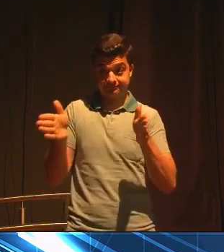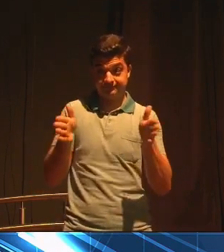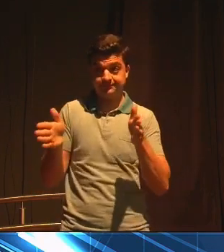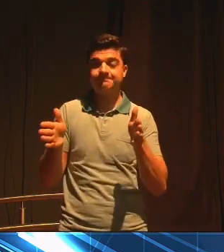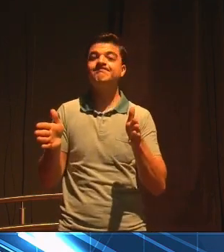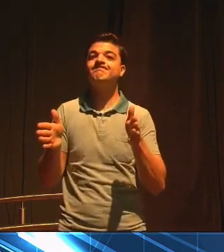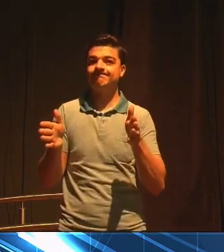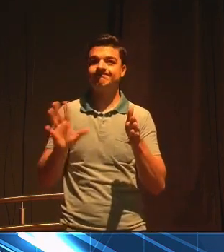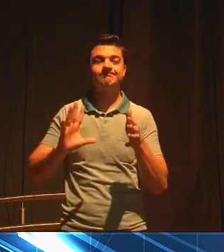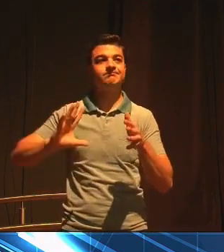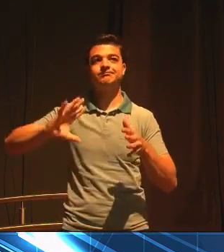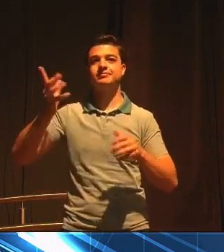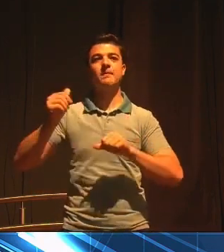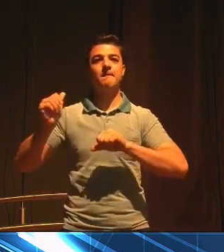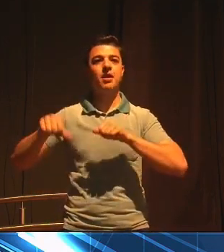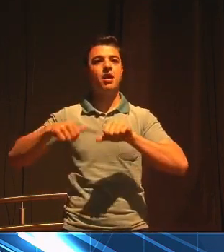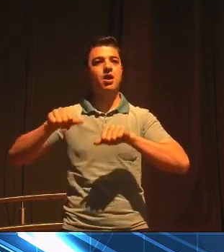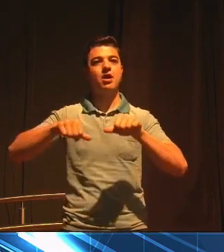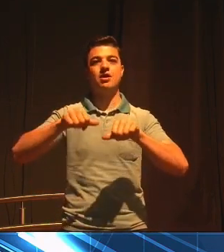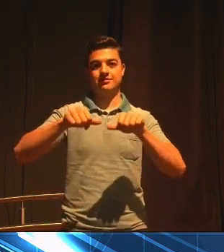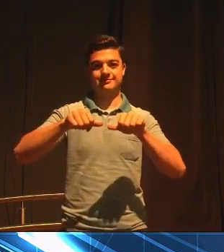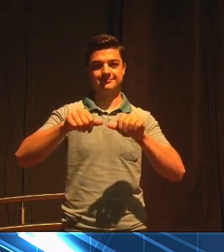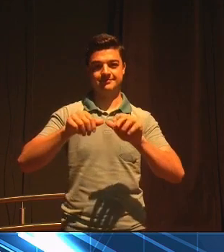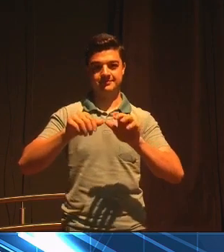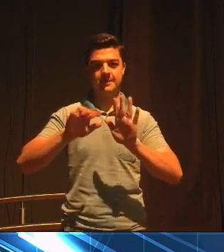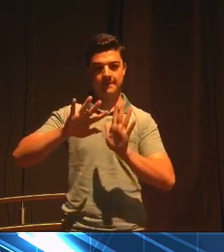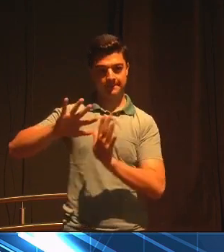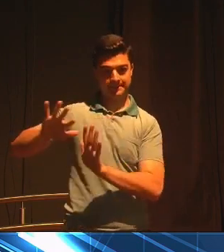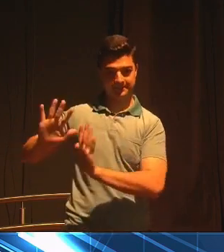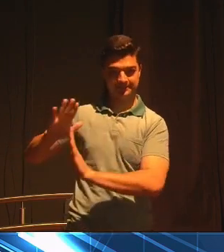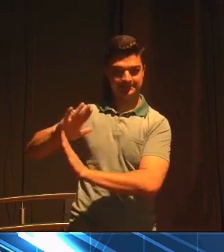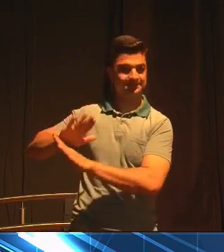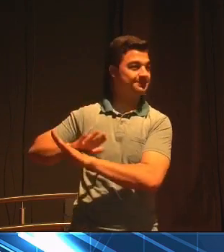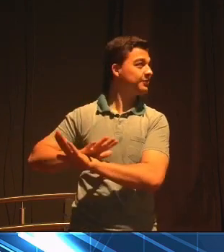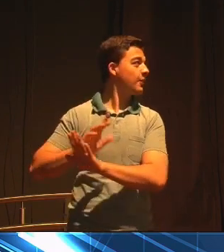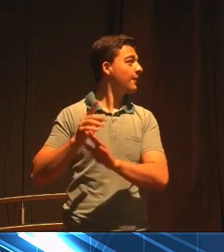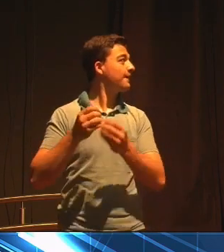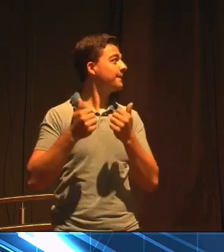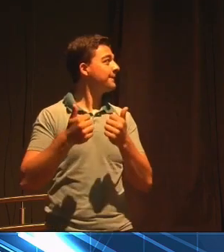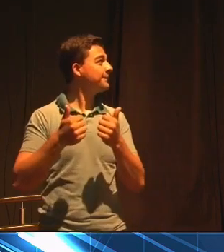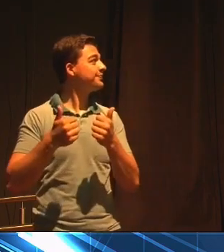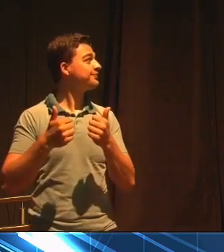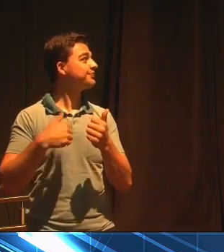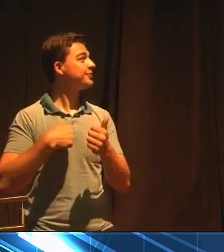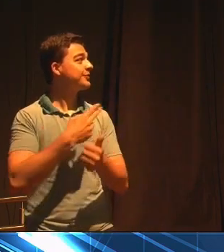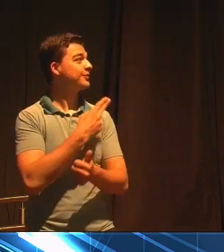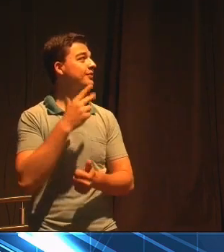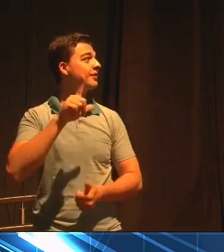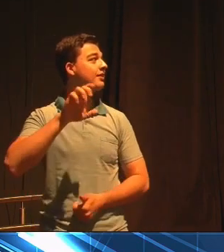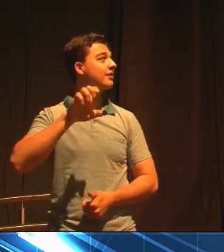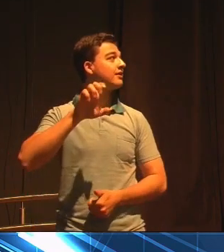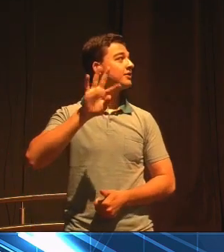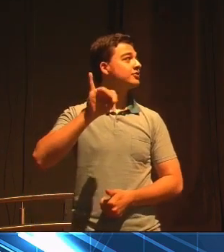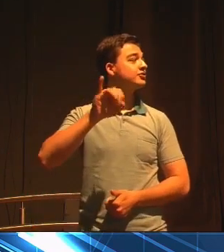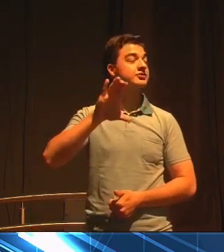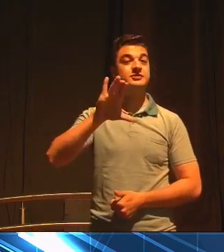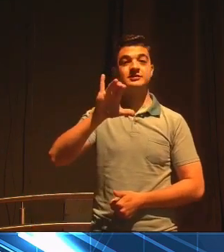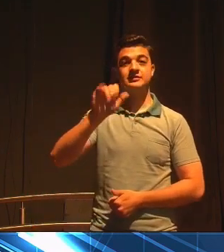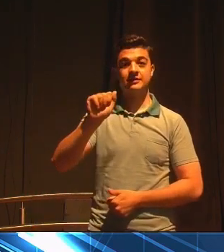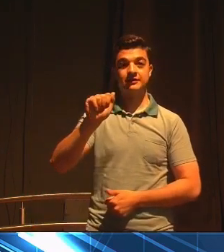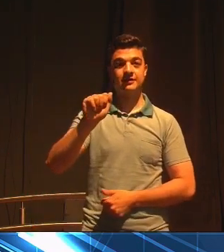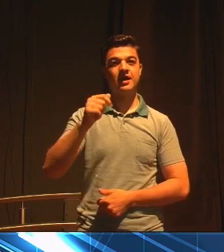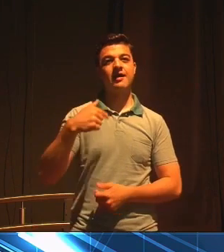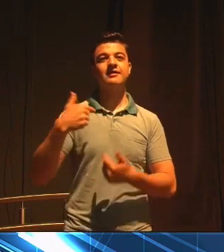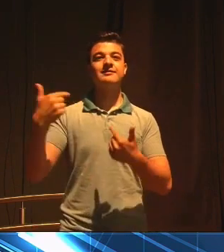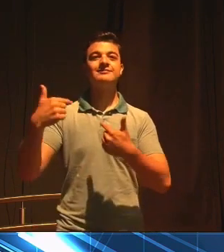mudada nisso. Mas antes, muito prazer. Essa da fotinha aqui sou eu. Eu me chamo Letícia Moreira, mas vocês também podem